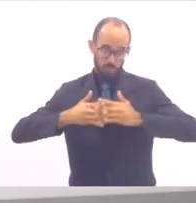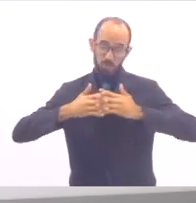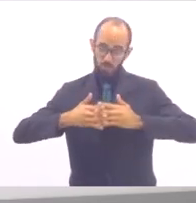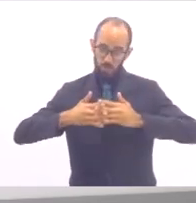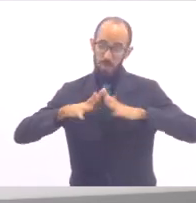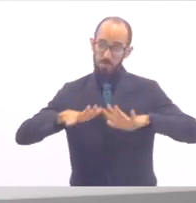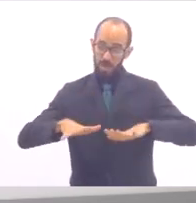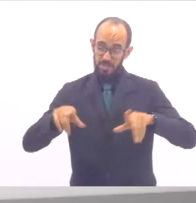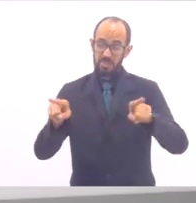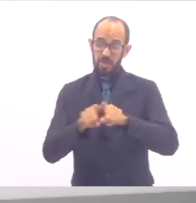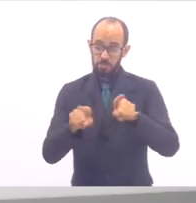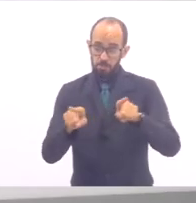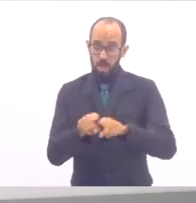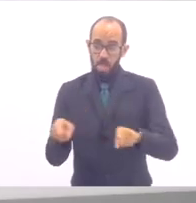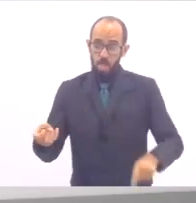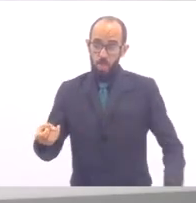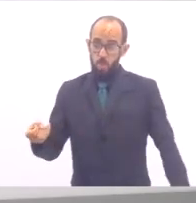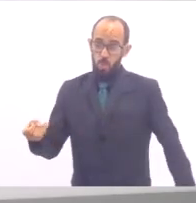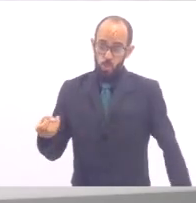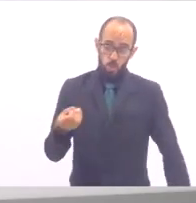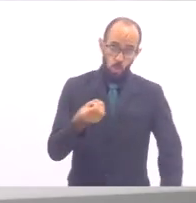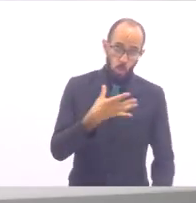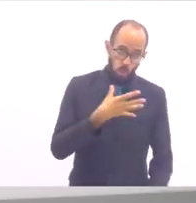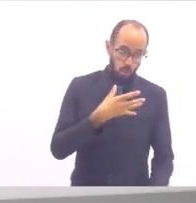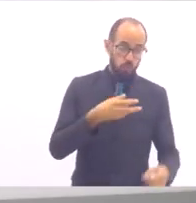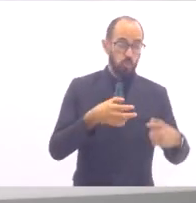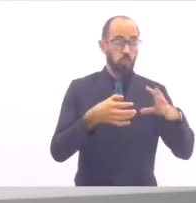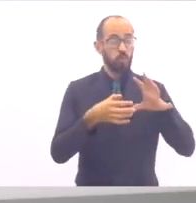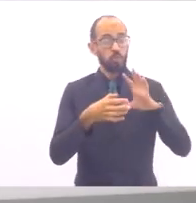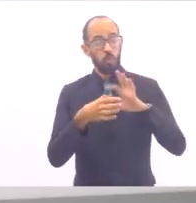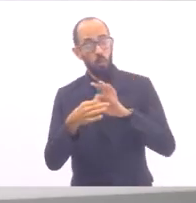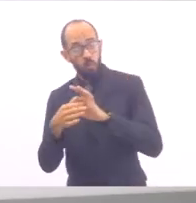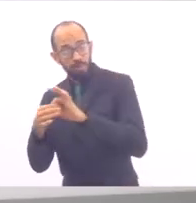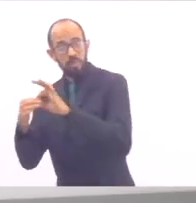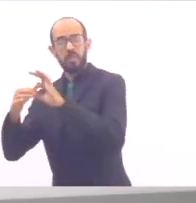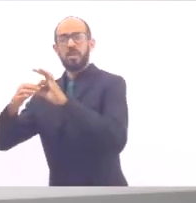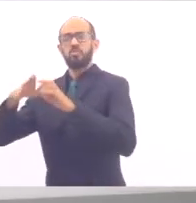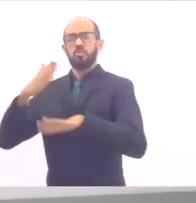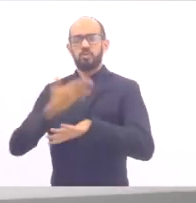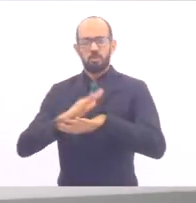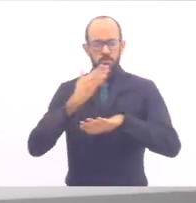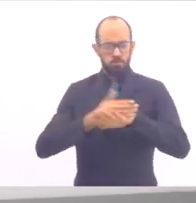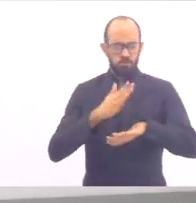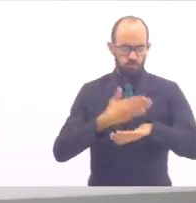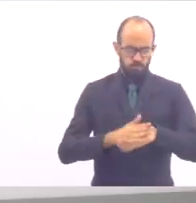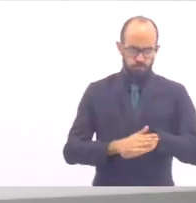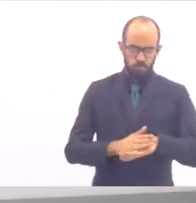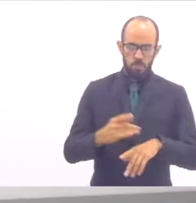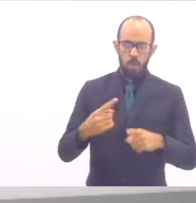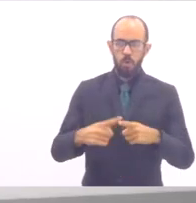assunto novo no ponto de vista da execução, uma vez que tivemos aí